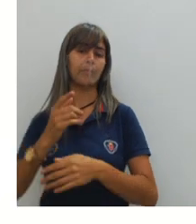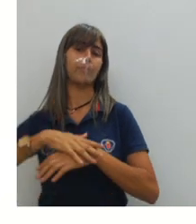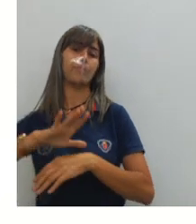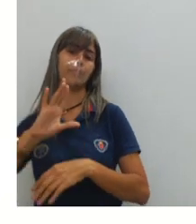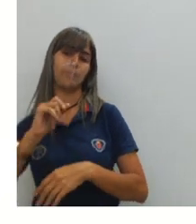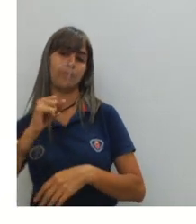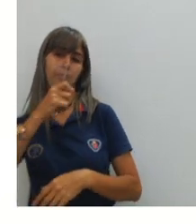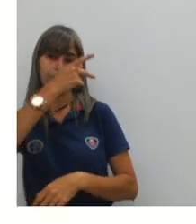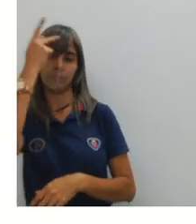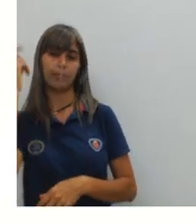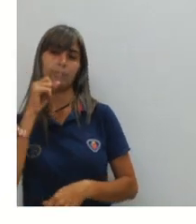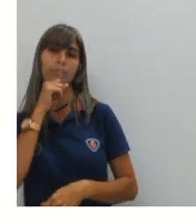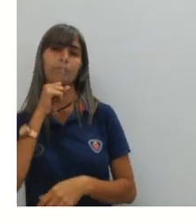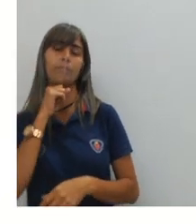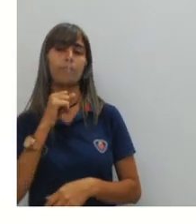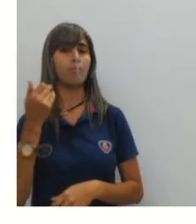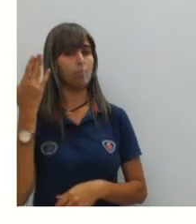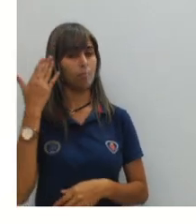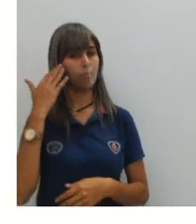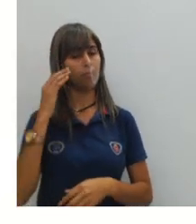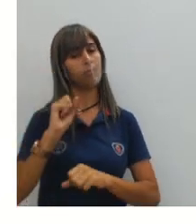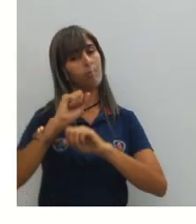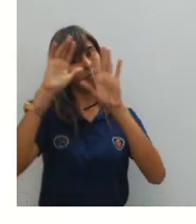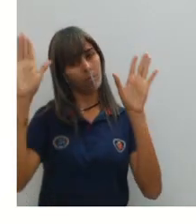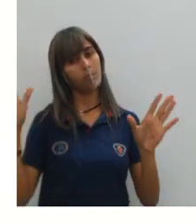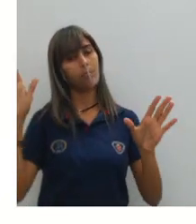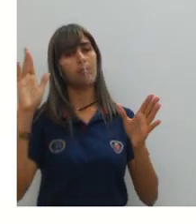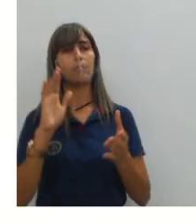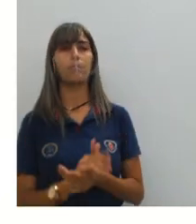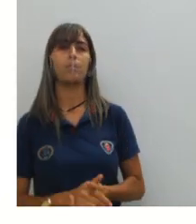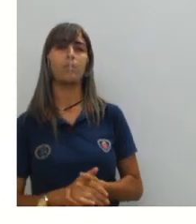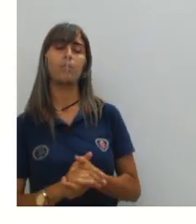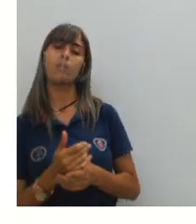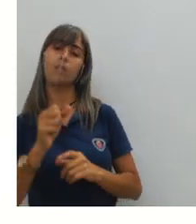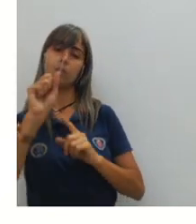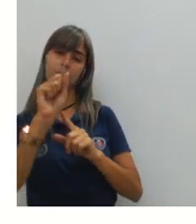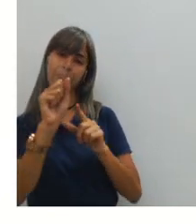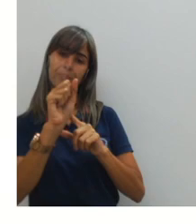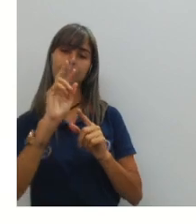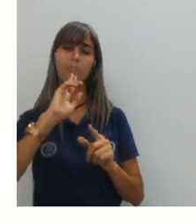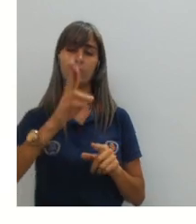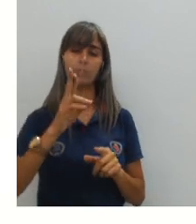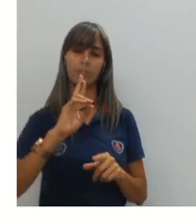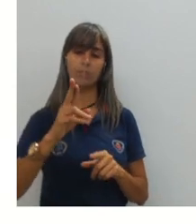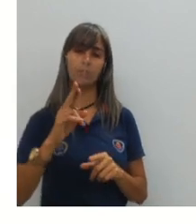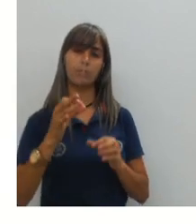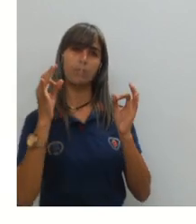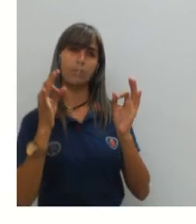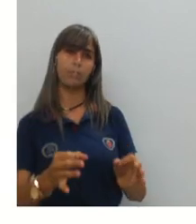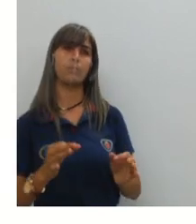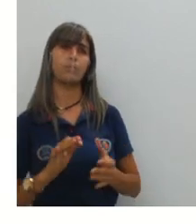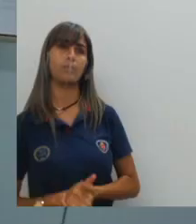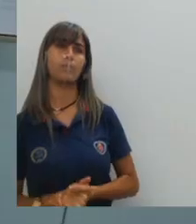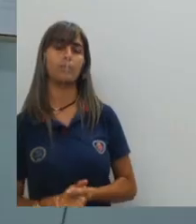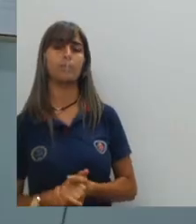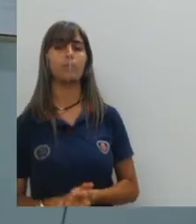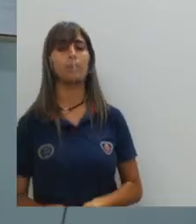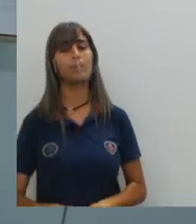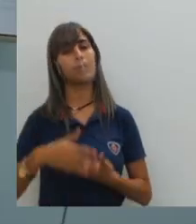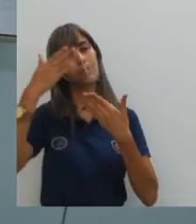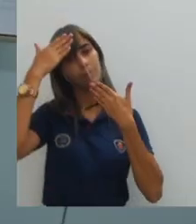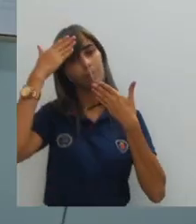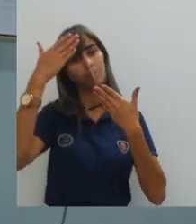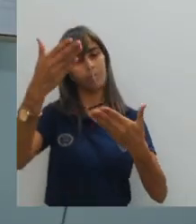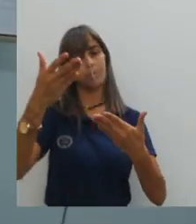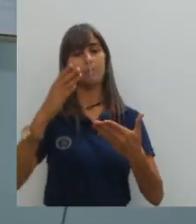idosos, né? A gente tem, obviamente, como resposta o prolongamento da jornada de trabalho com a intensificação da exploração. Gente, mais uma vez, muito